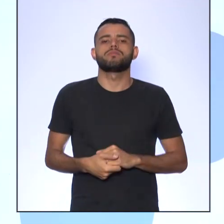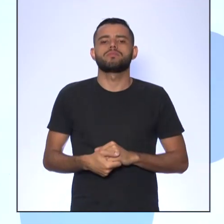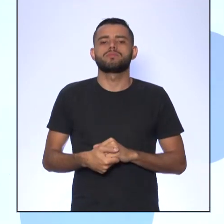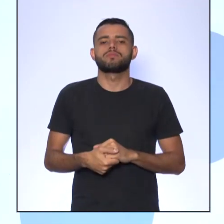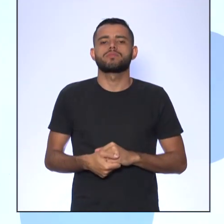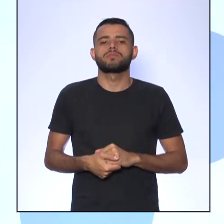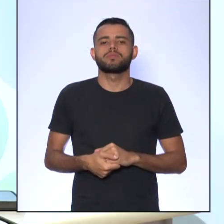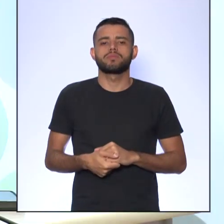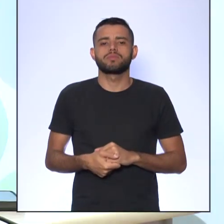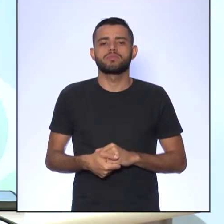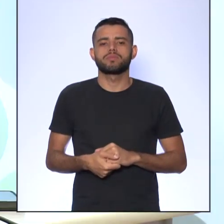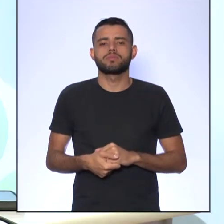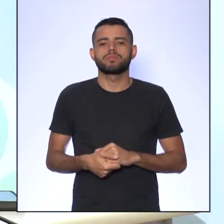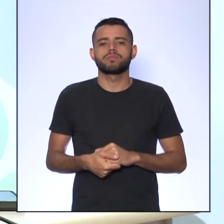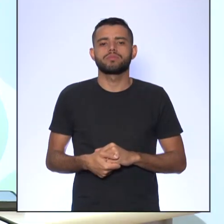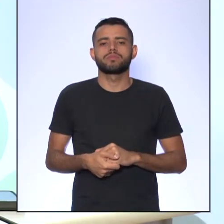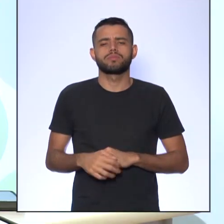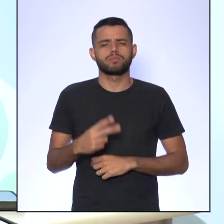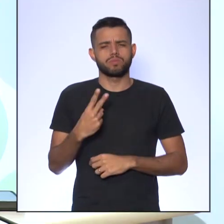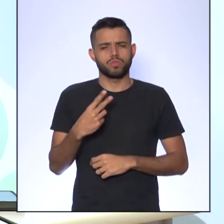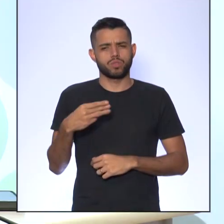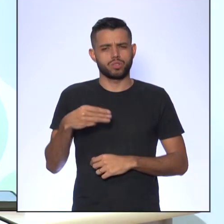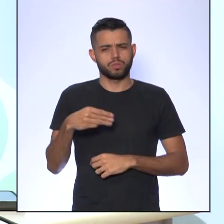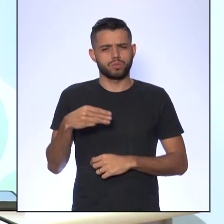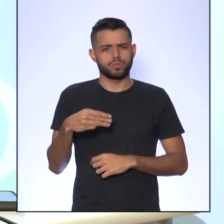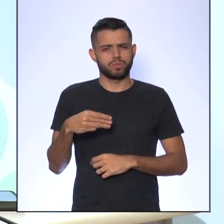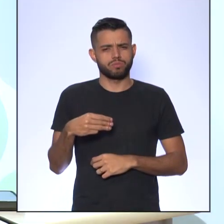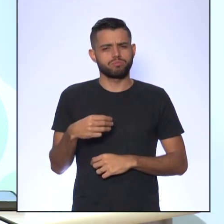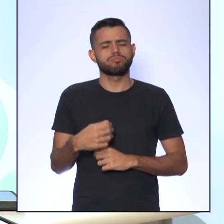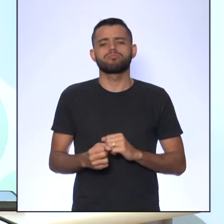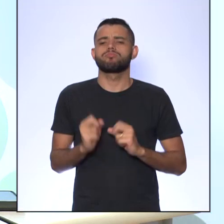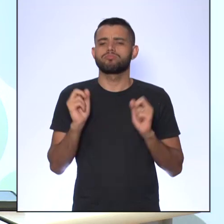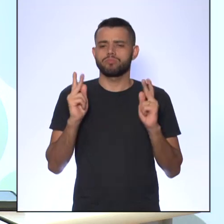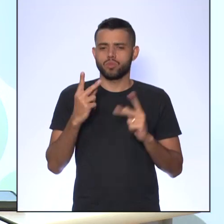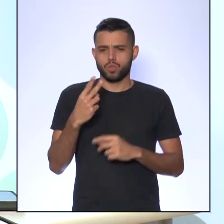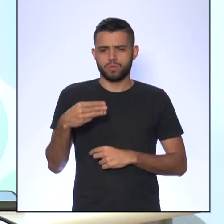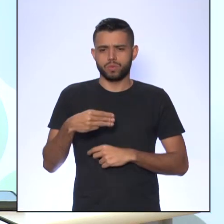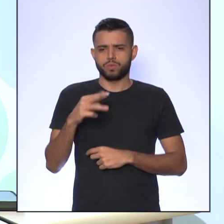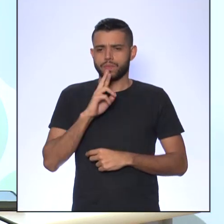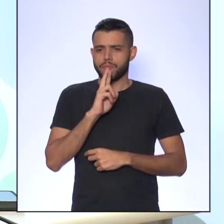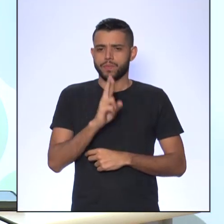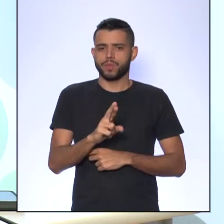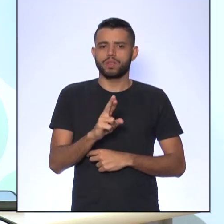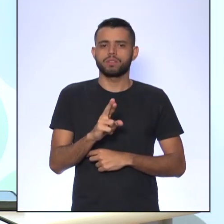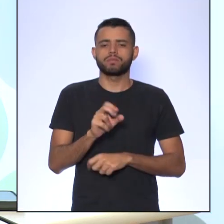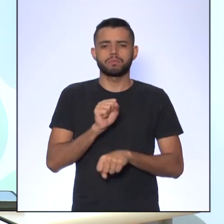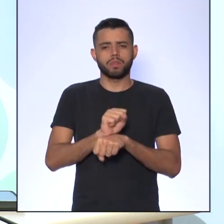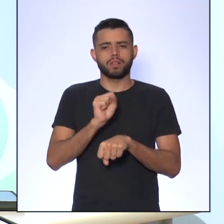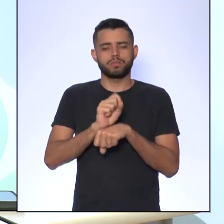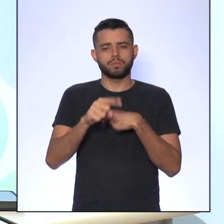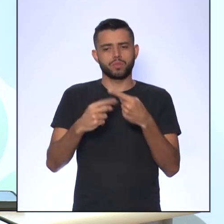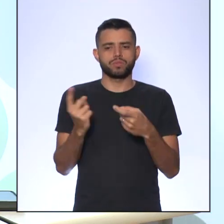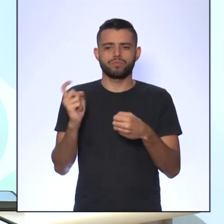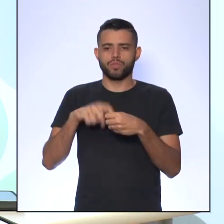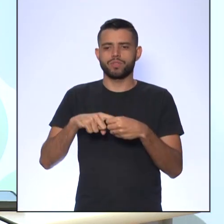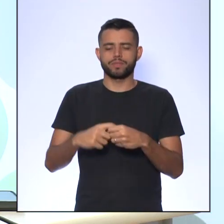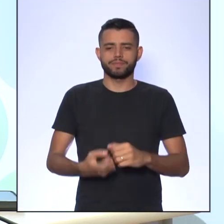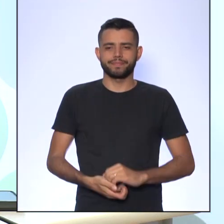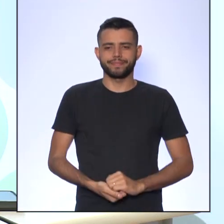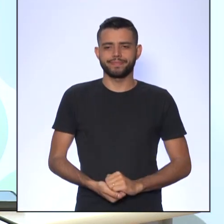formandos, né? Vamos dar 2 minutinhos para eles? Beleza, pode ser. 2 minutinhos. Então, a gente já volta com as respostas aí.